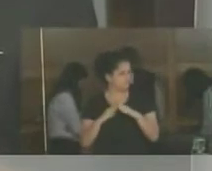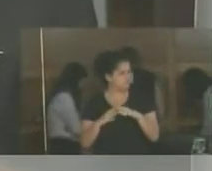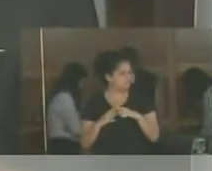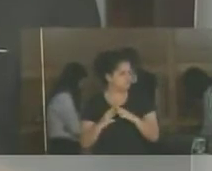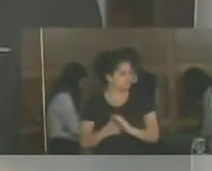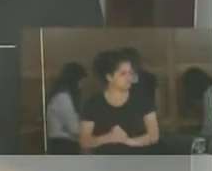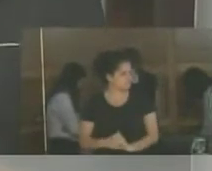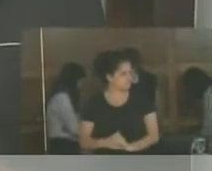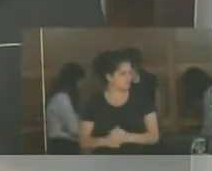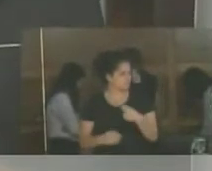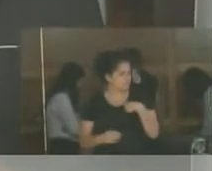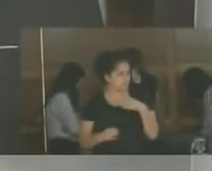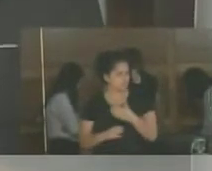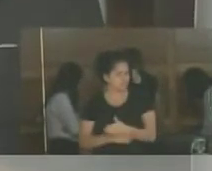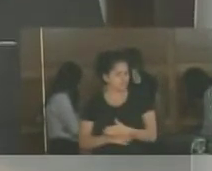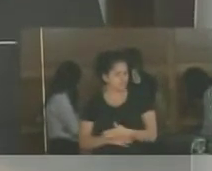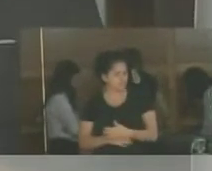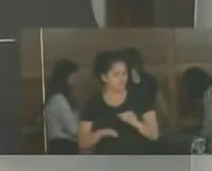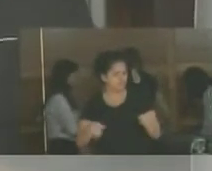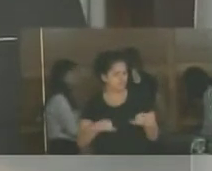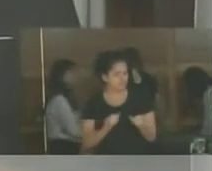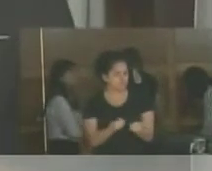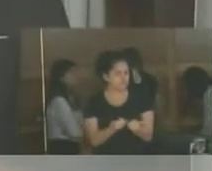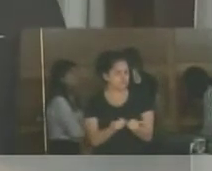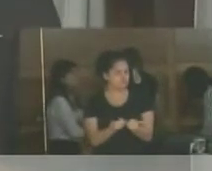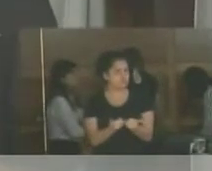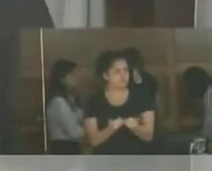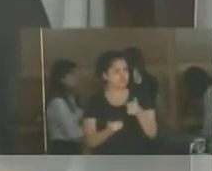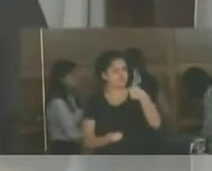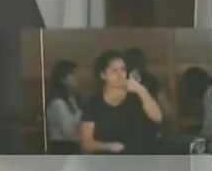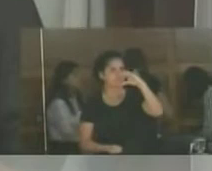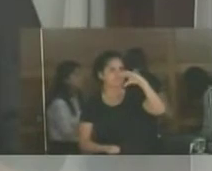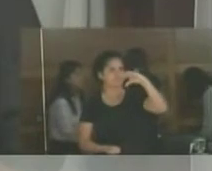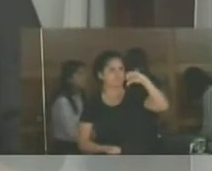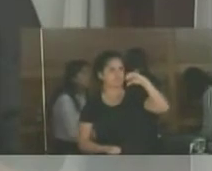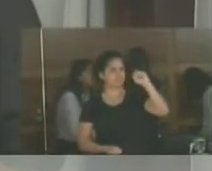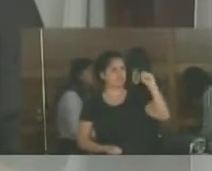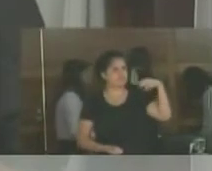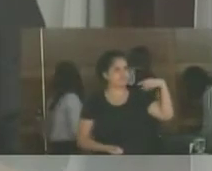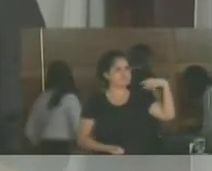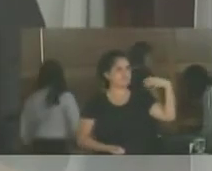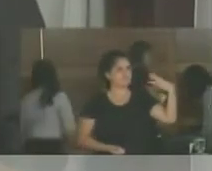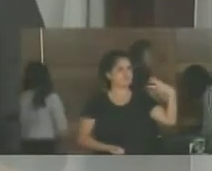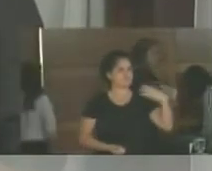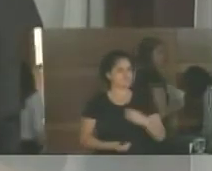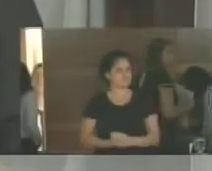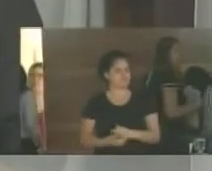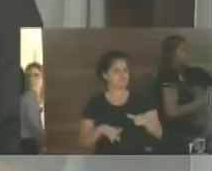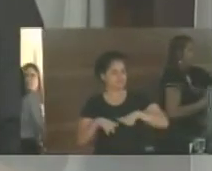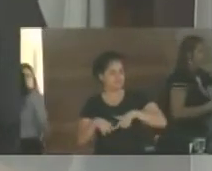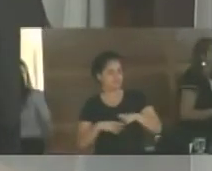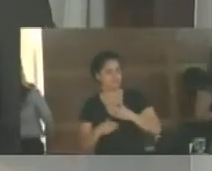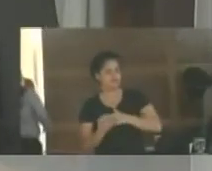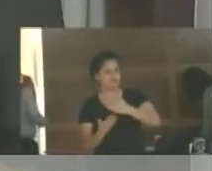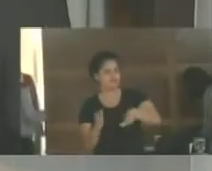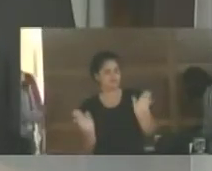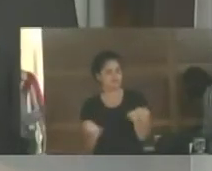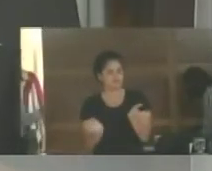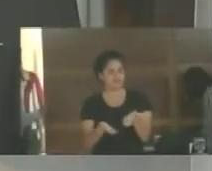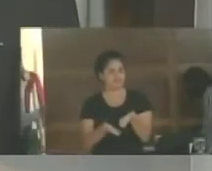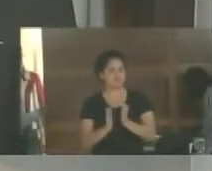Reis. Eu entrei no estaleiro Verome na época, em 1983, sou empregado dele até hoje, graças a